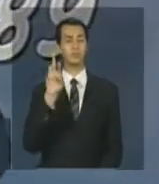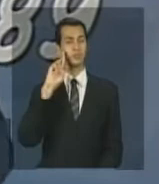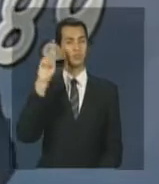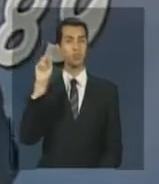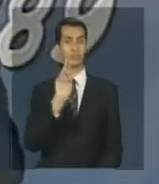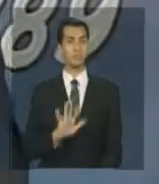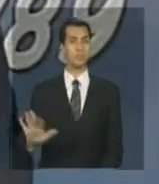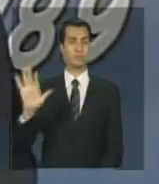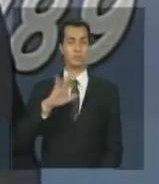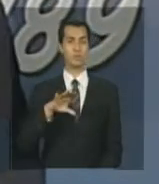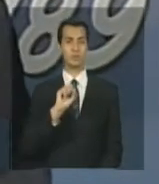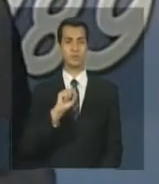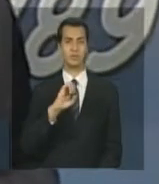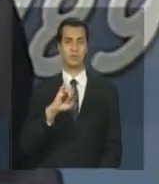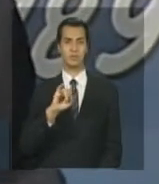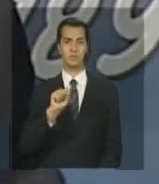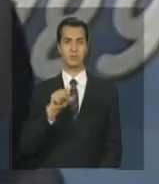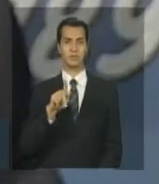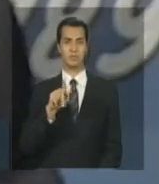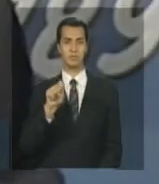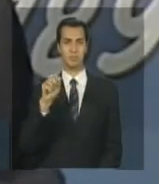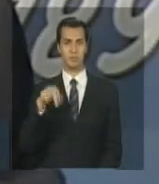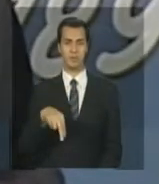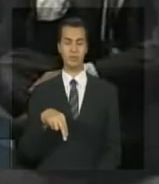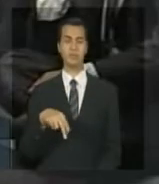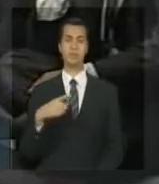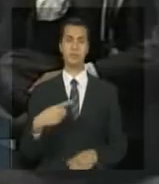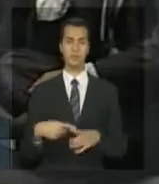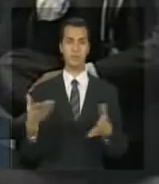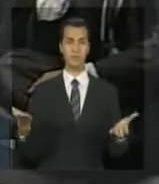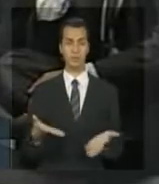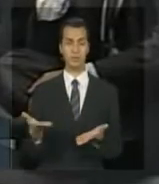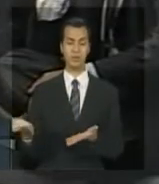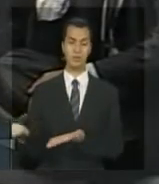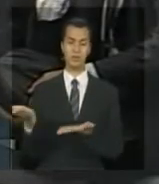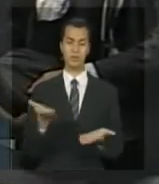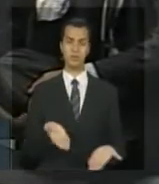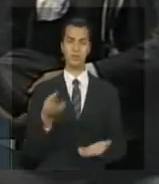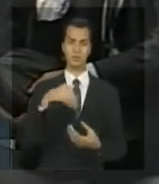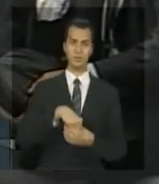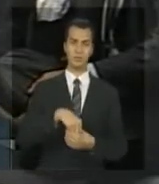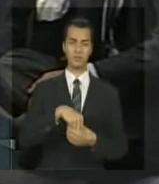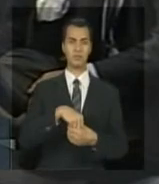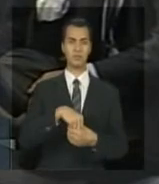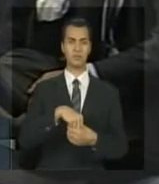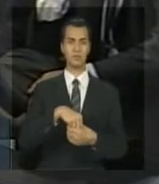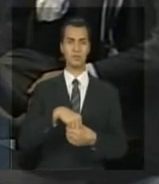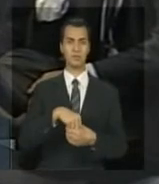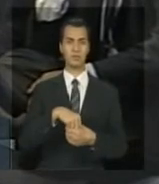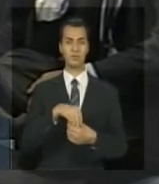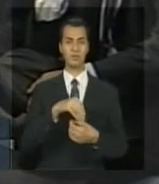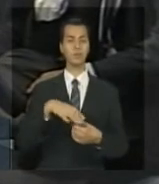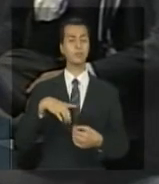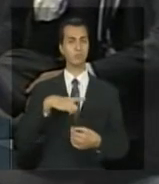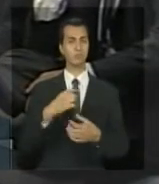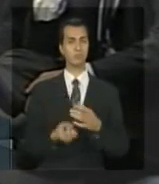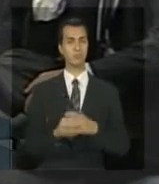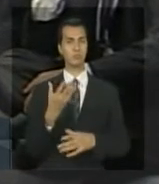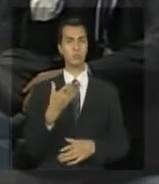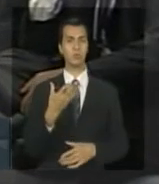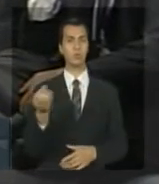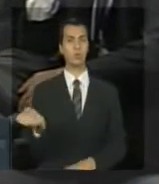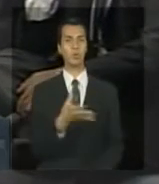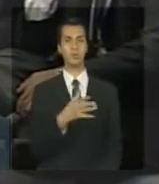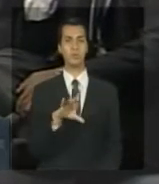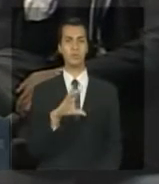que recepciona aqui nesse centro o novo cê Nádia queria